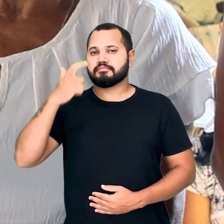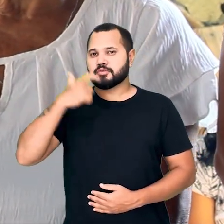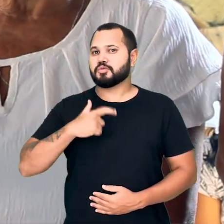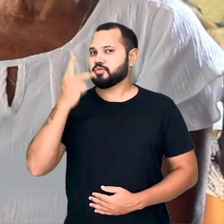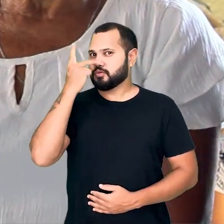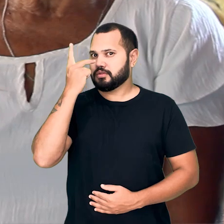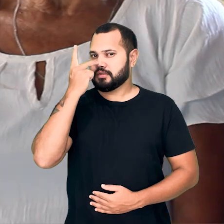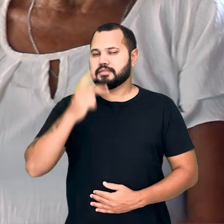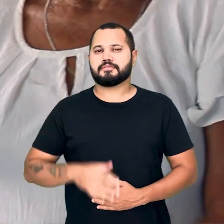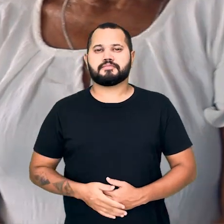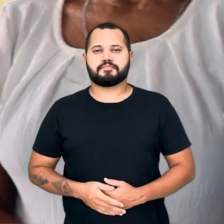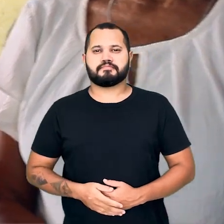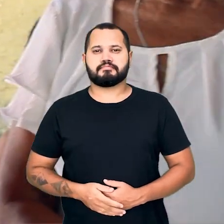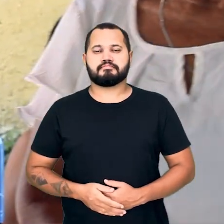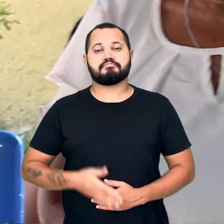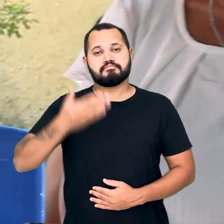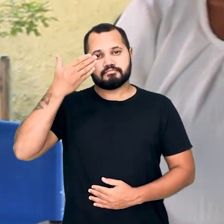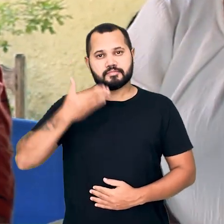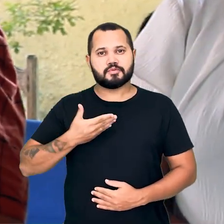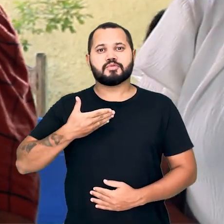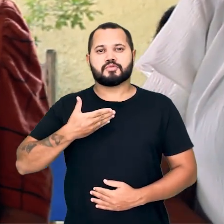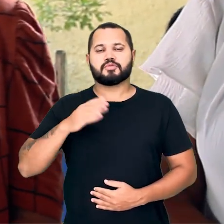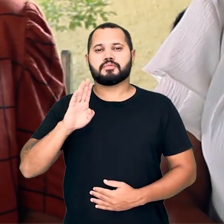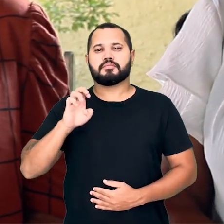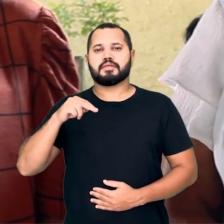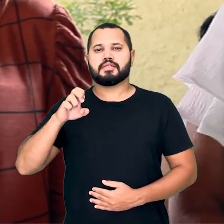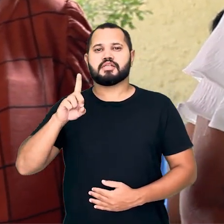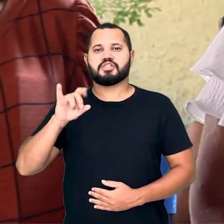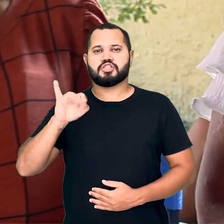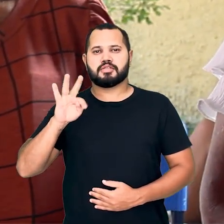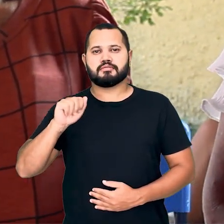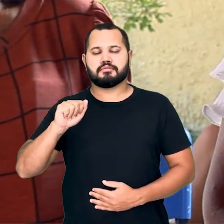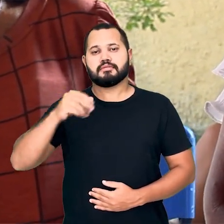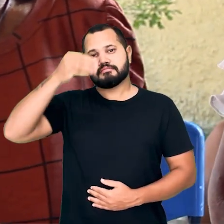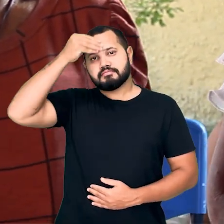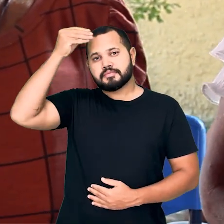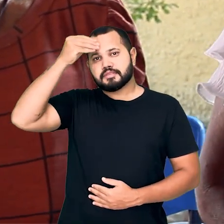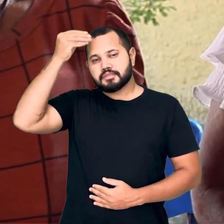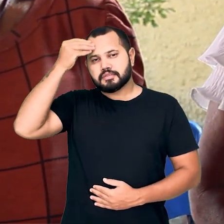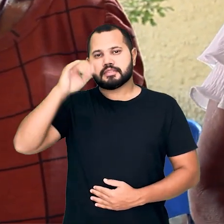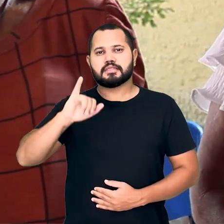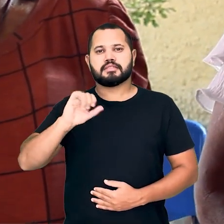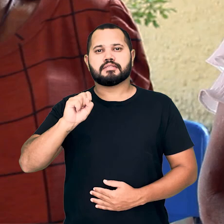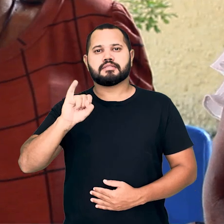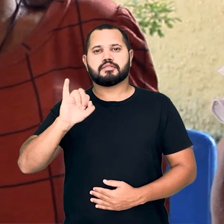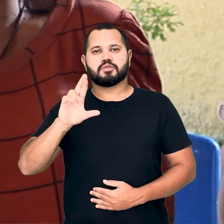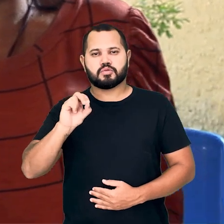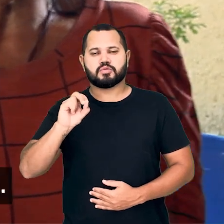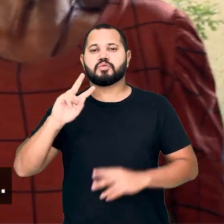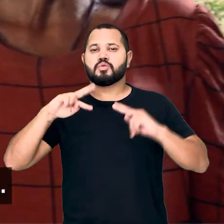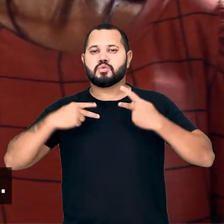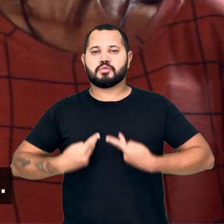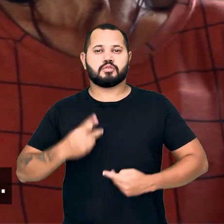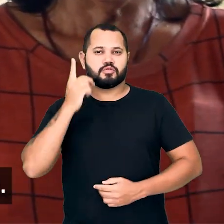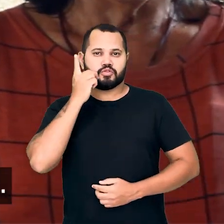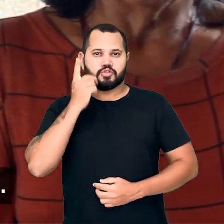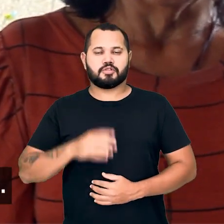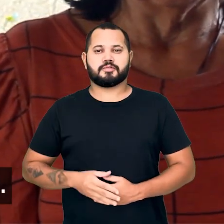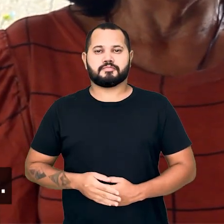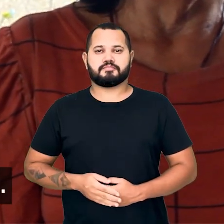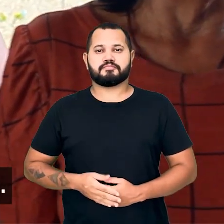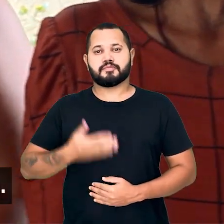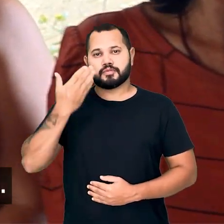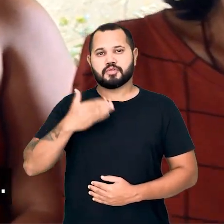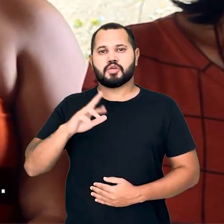tucana. Meu nome é Benedita Vencimento Yussuro, ser humana dos rios. Me chamo